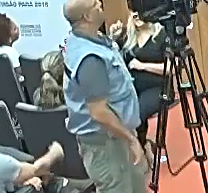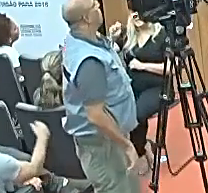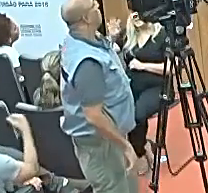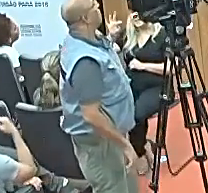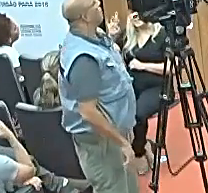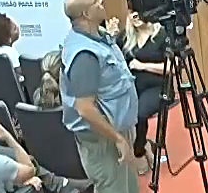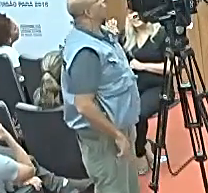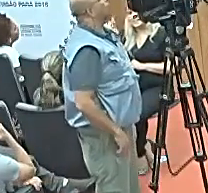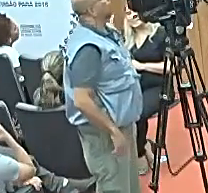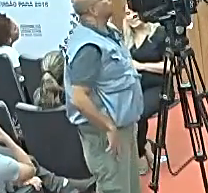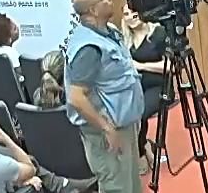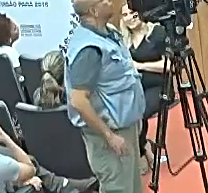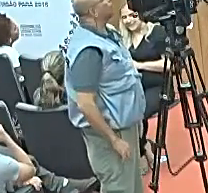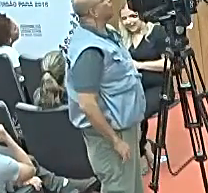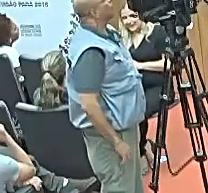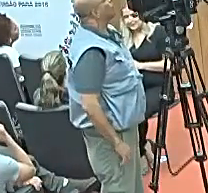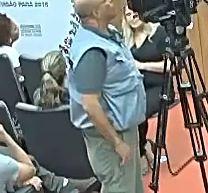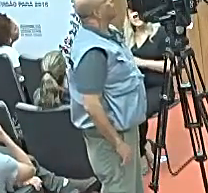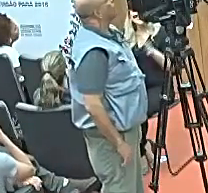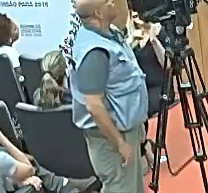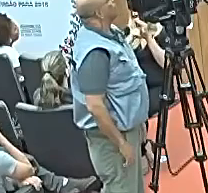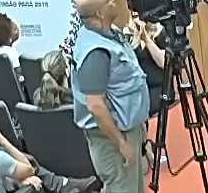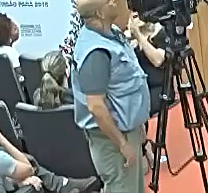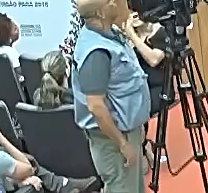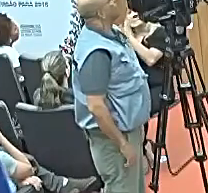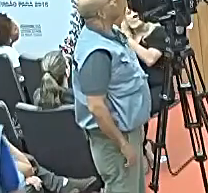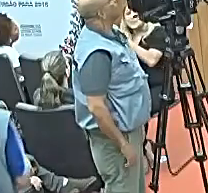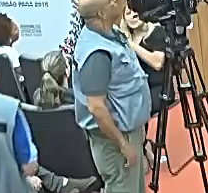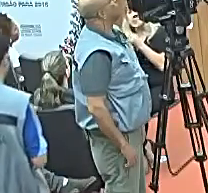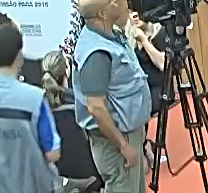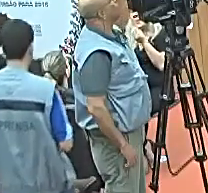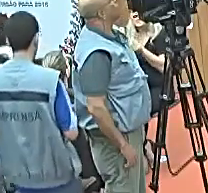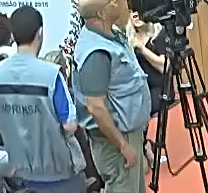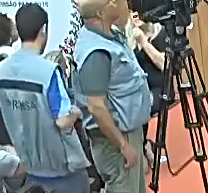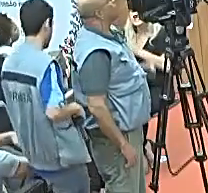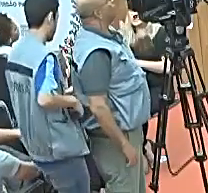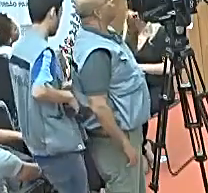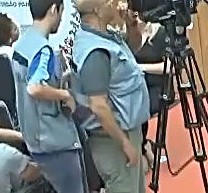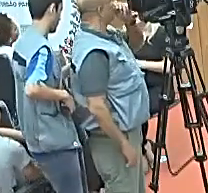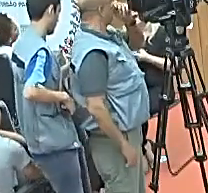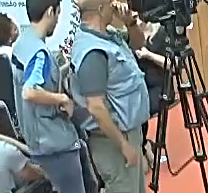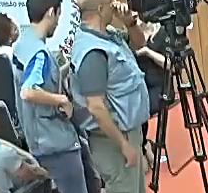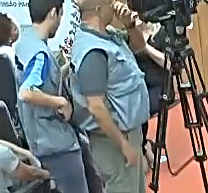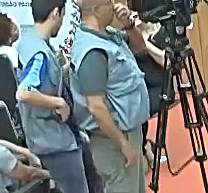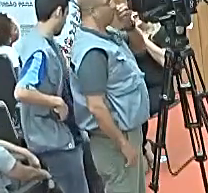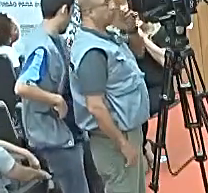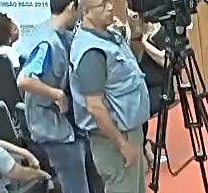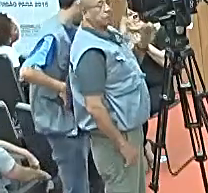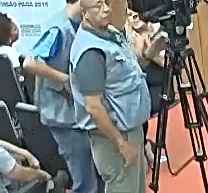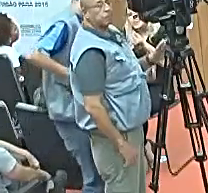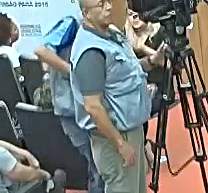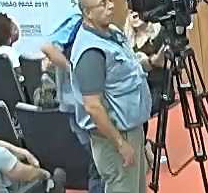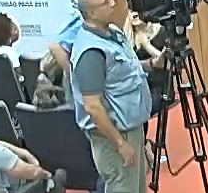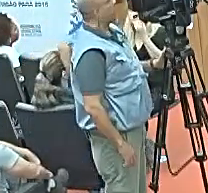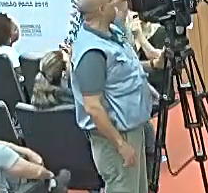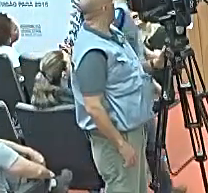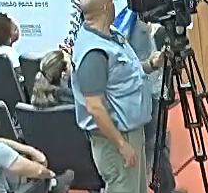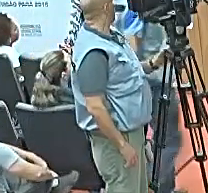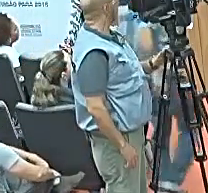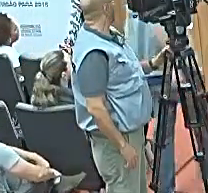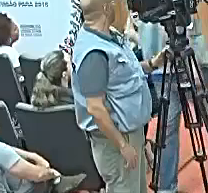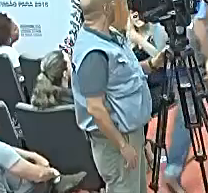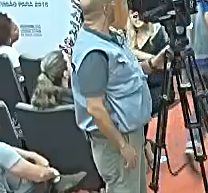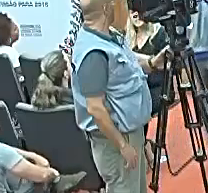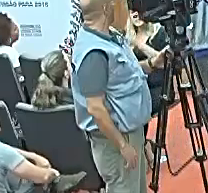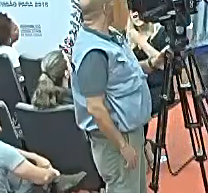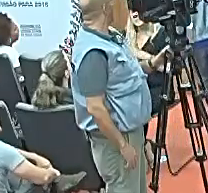de 5 com dados sobre como eles utilizariam as verbas orçamentárias se a eles fosse da administração